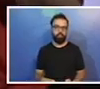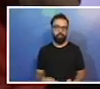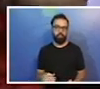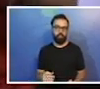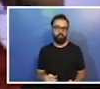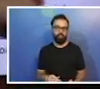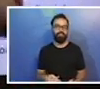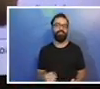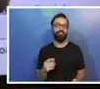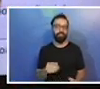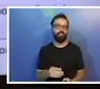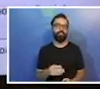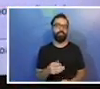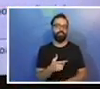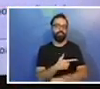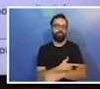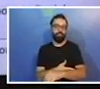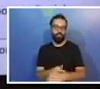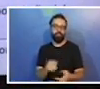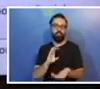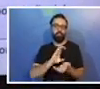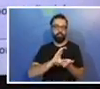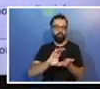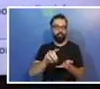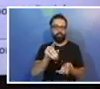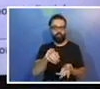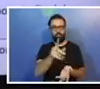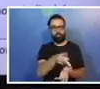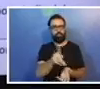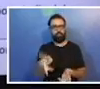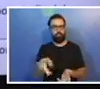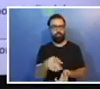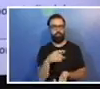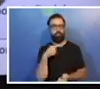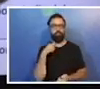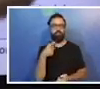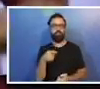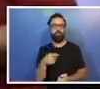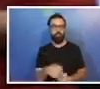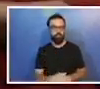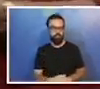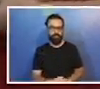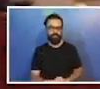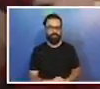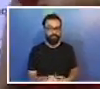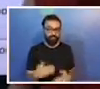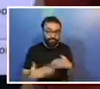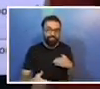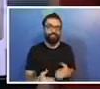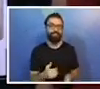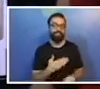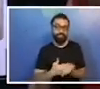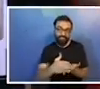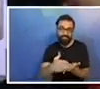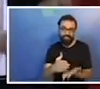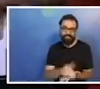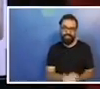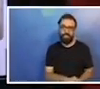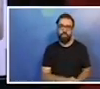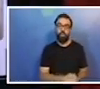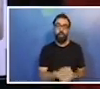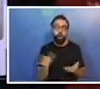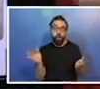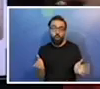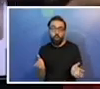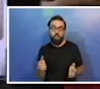estão acostumados, mandem para o professor de vocês. Bora lá começar? Hoje nós